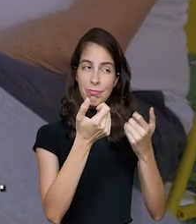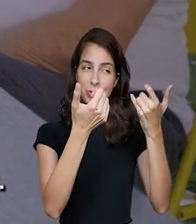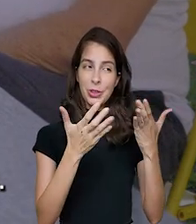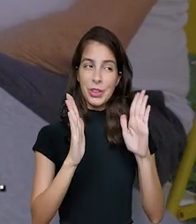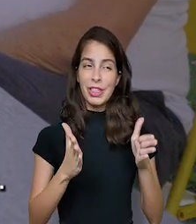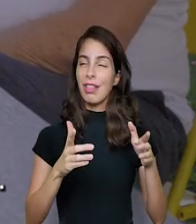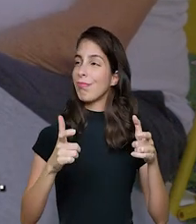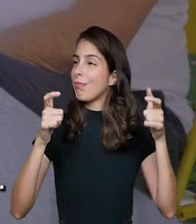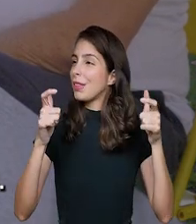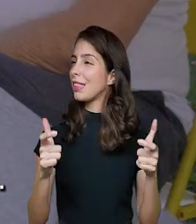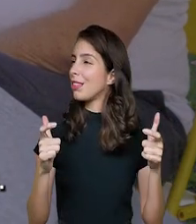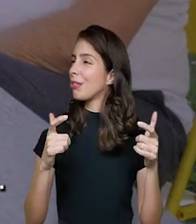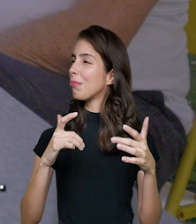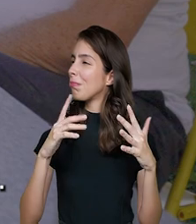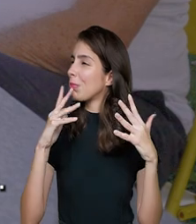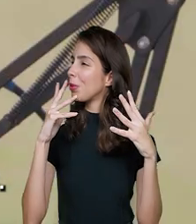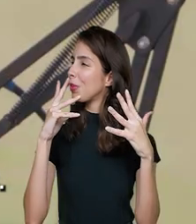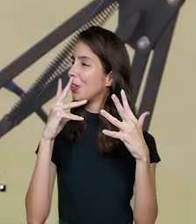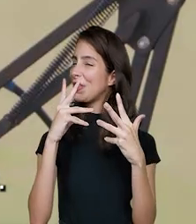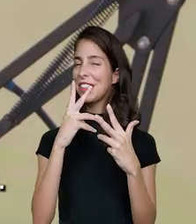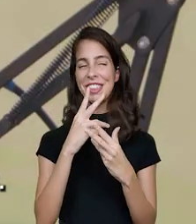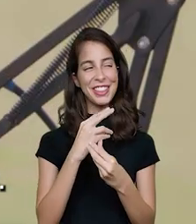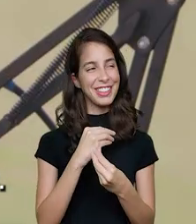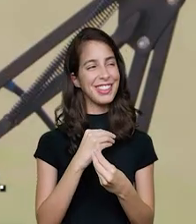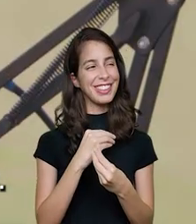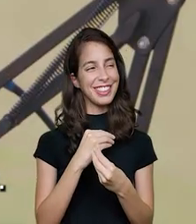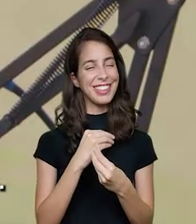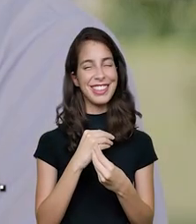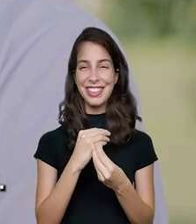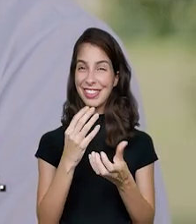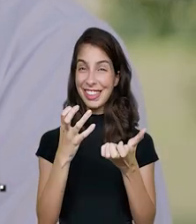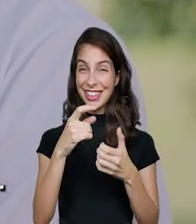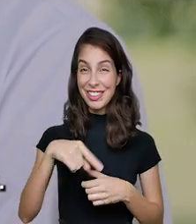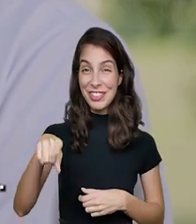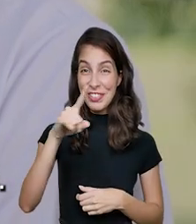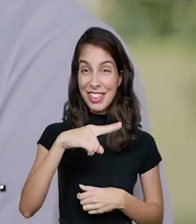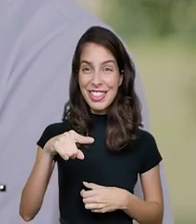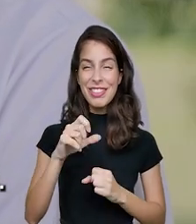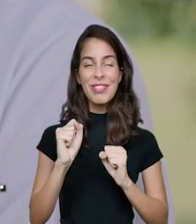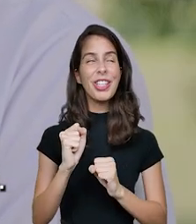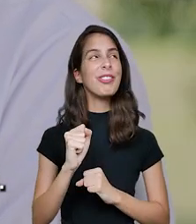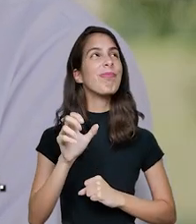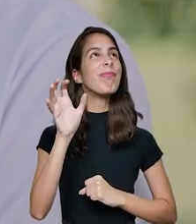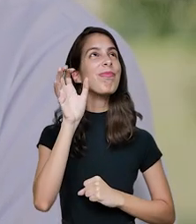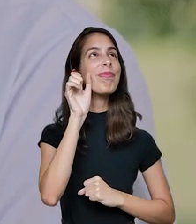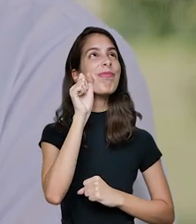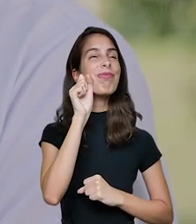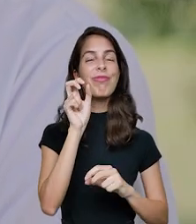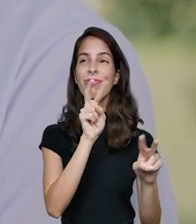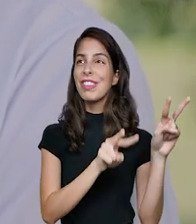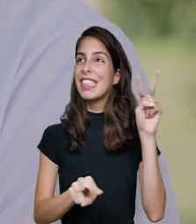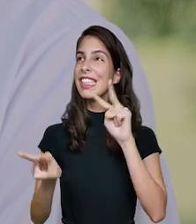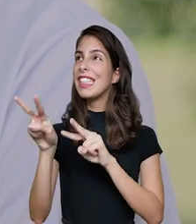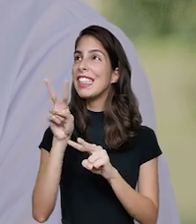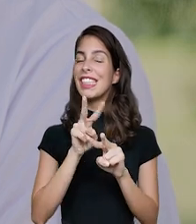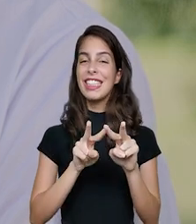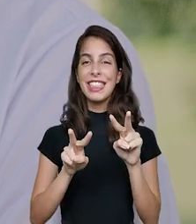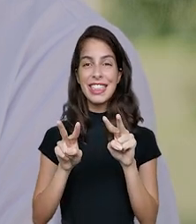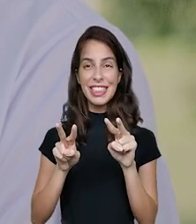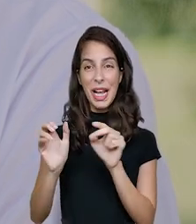disz num ambiente muito muito bonito eu creio que as pessoas estejam ouvindo aí um pouco dos pássaros né